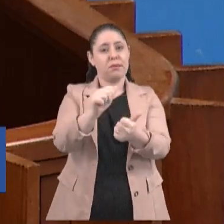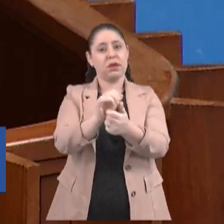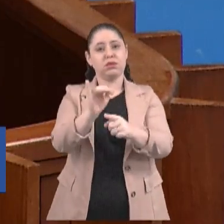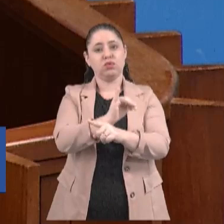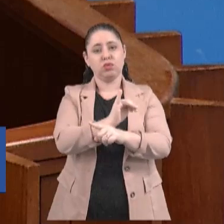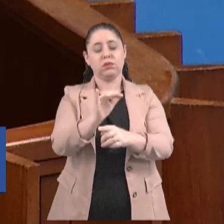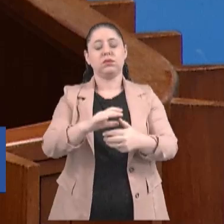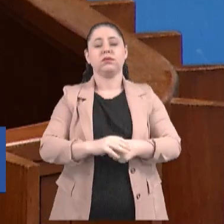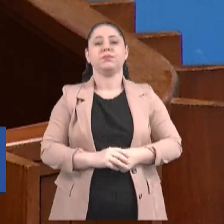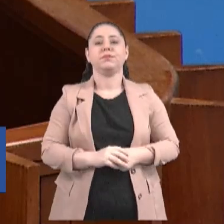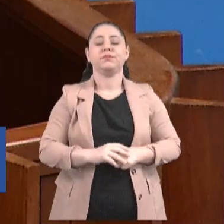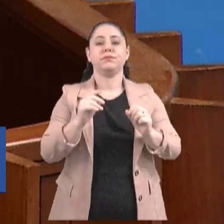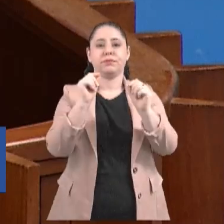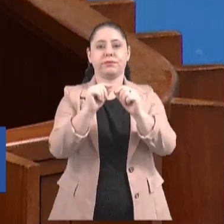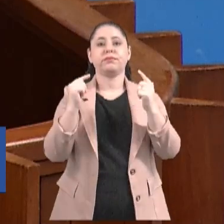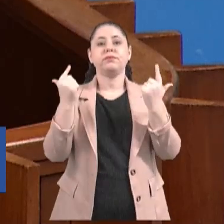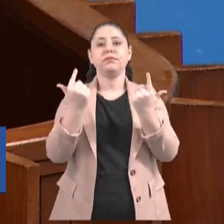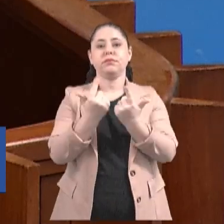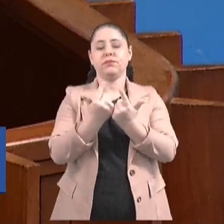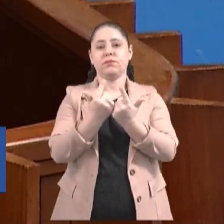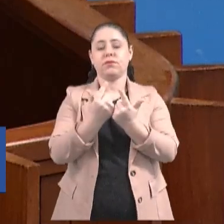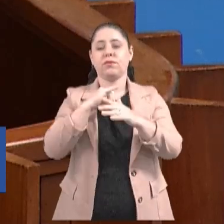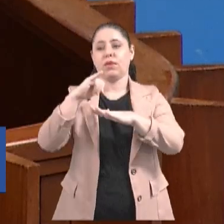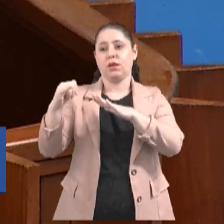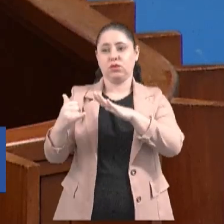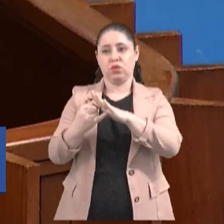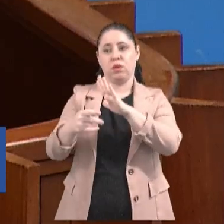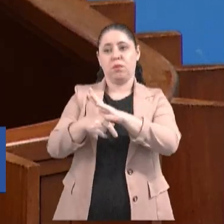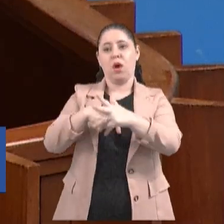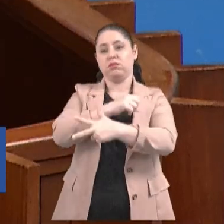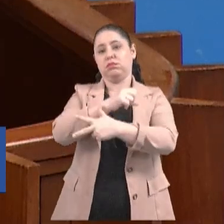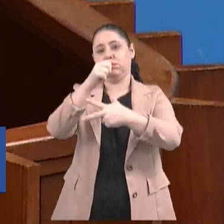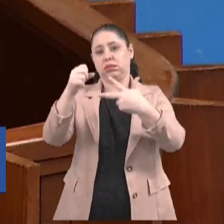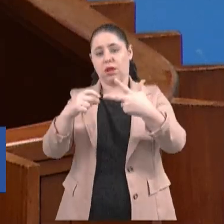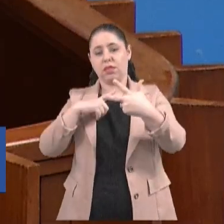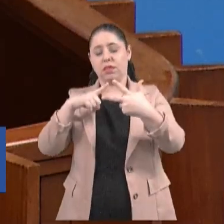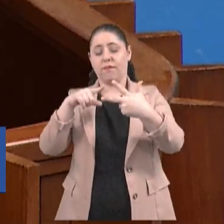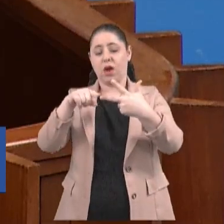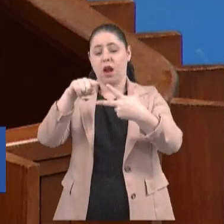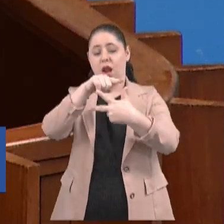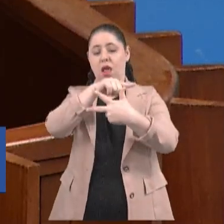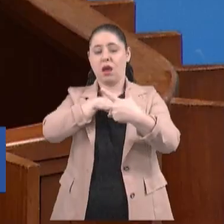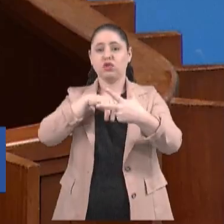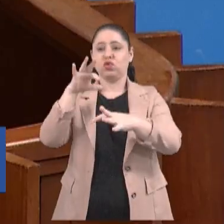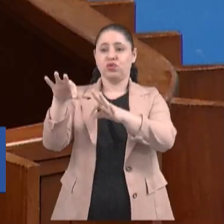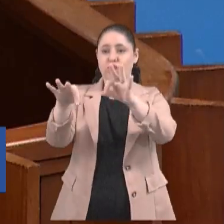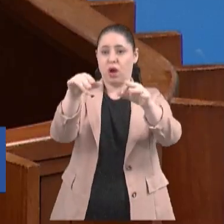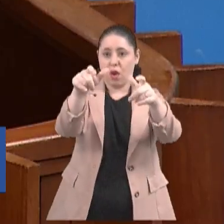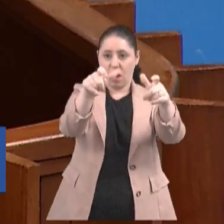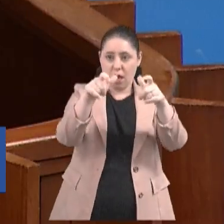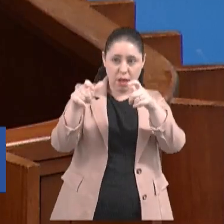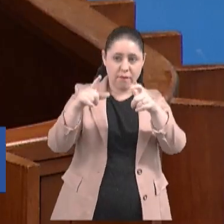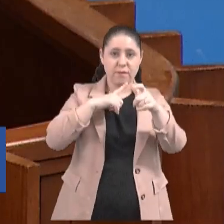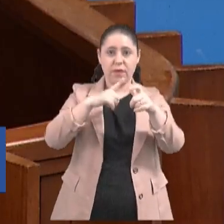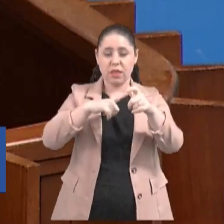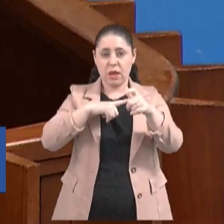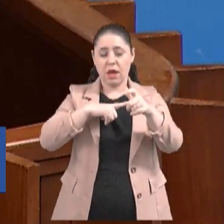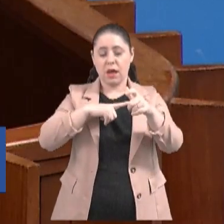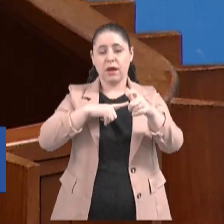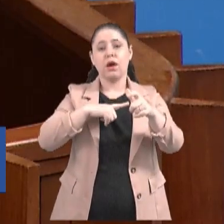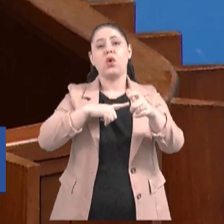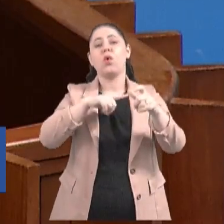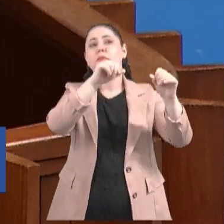das ações. A Assembleia Legislativa e os órgãos do Estado do Mato Grosso do Sul deverão julgar em locais de ampla